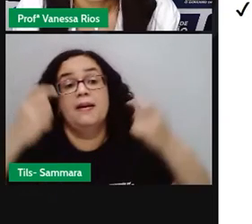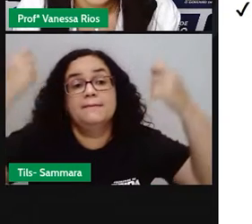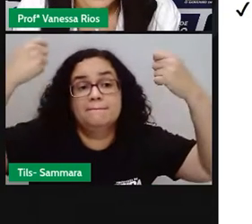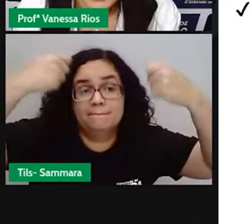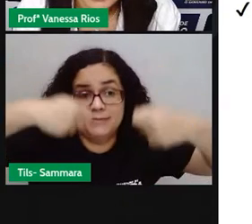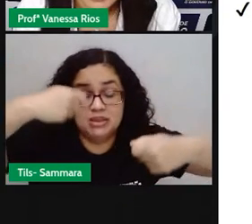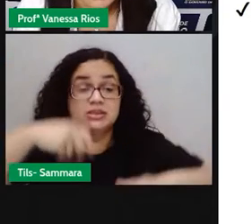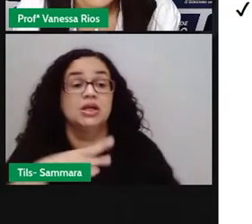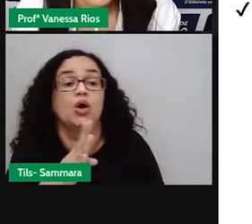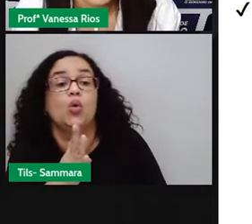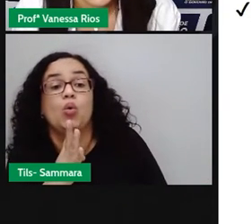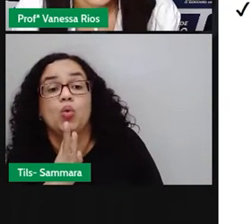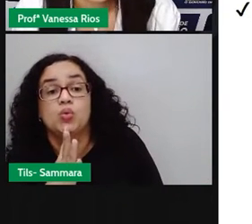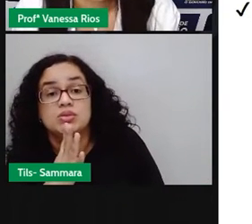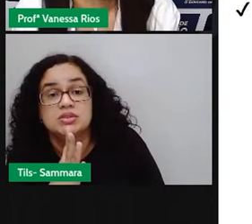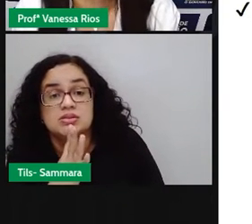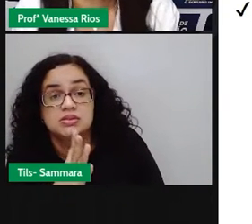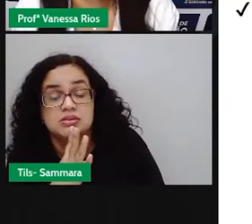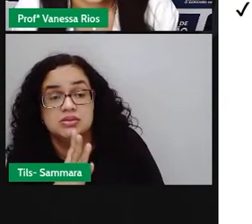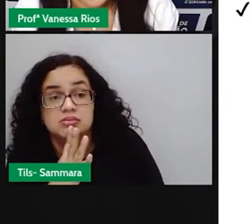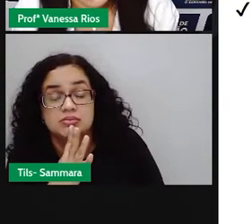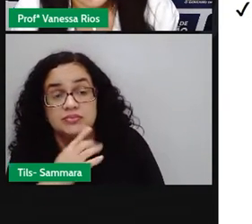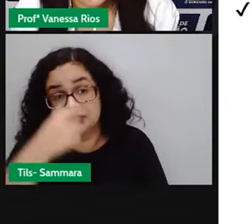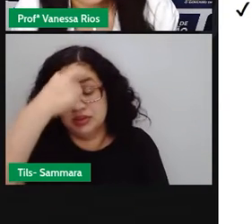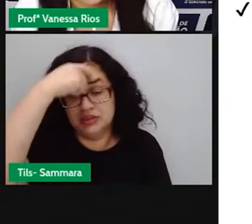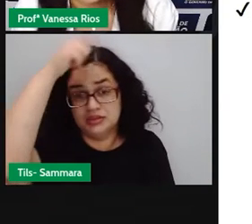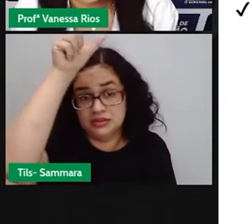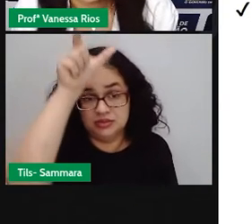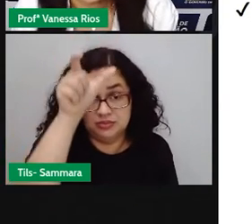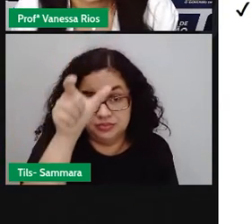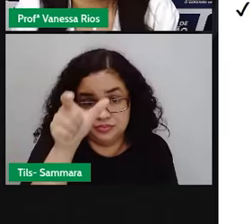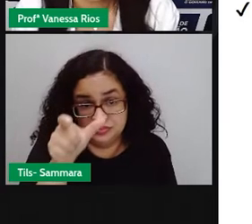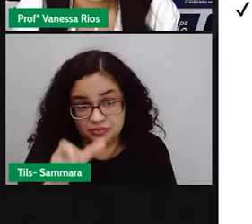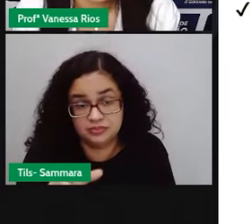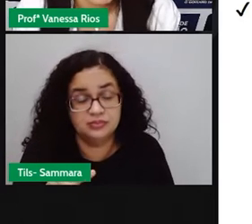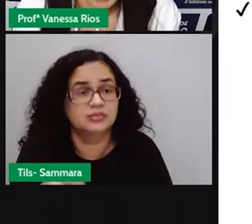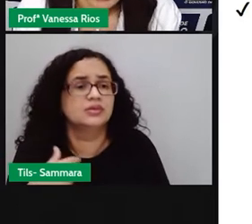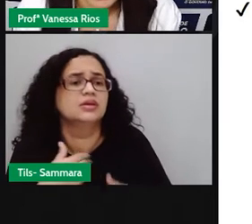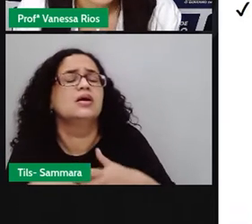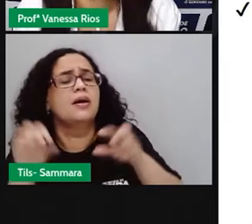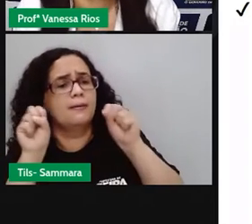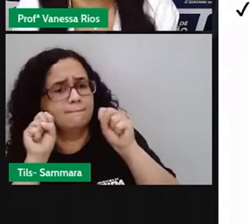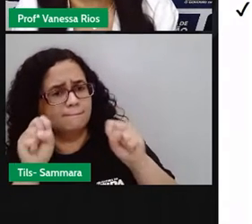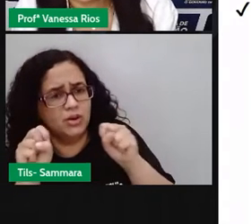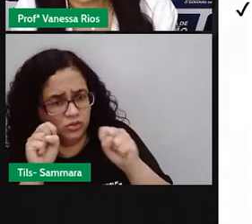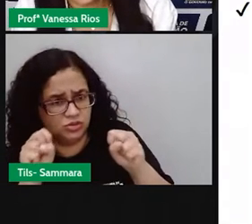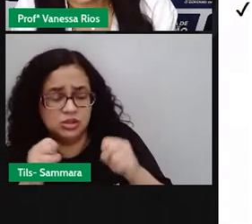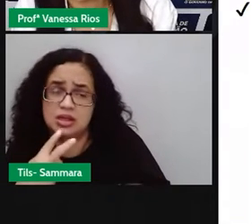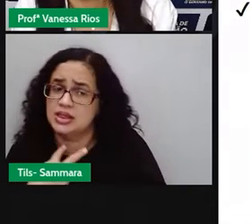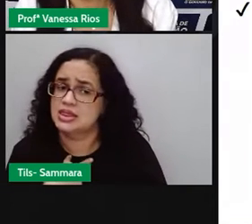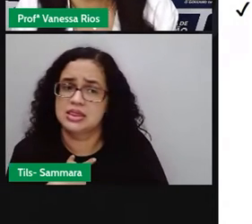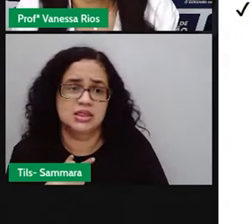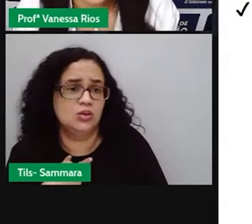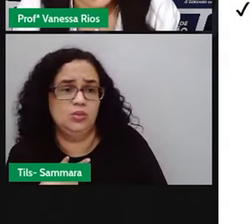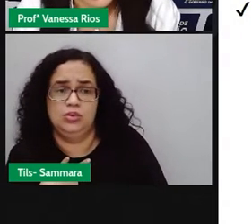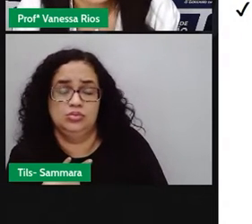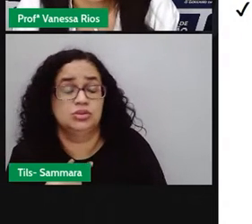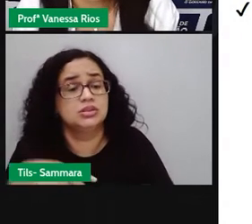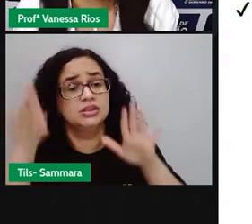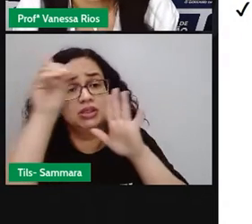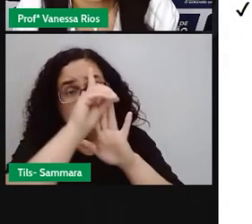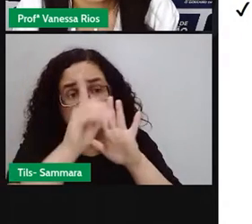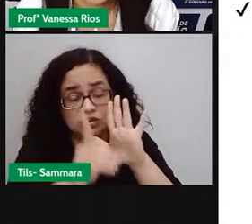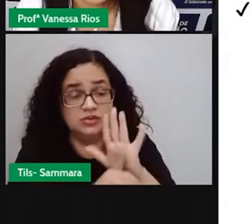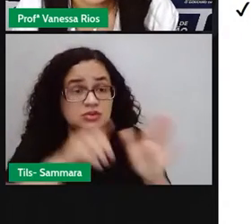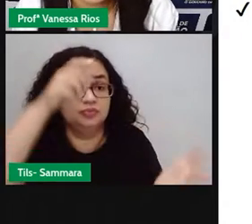preciso conhecer. E aí a cidadania está relacionada aí ao que a gente pode e ao que a gente não pode, né, aos